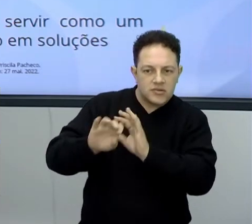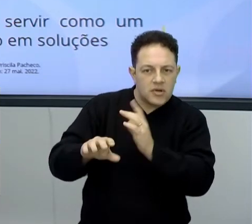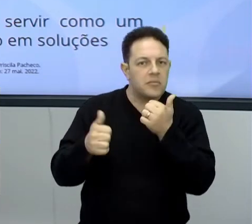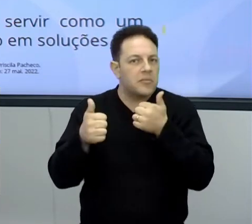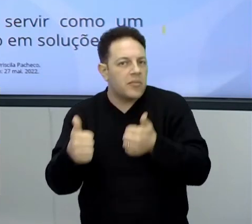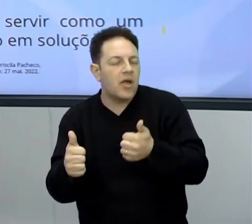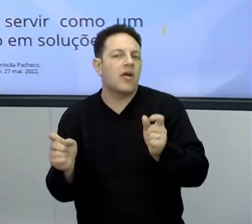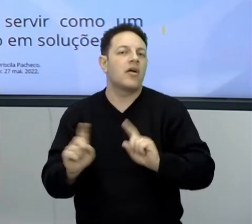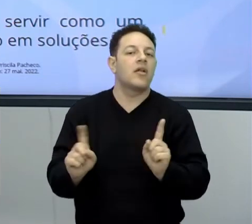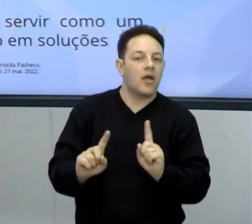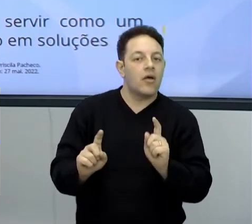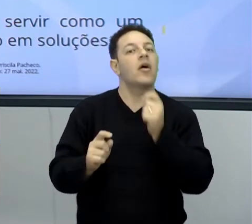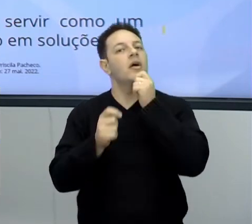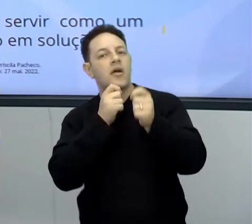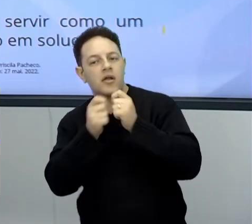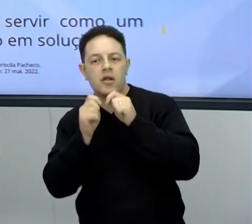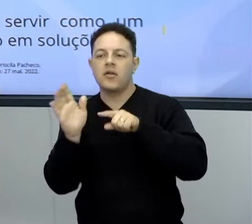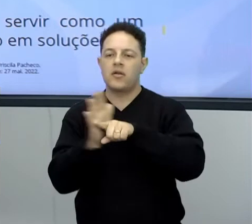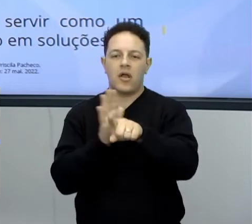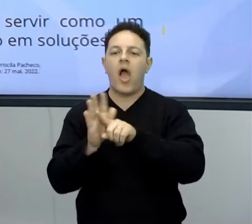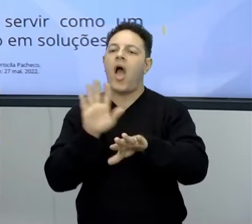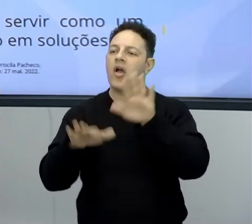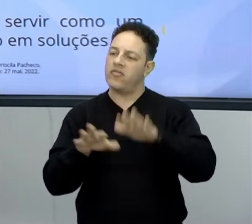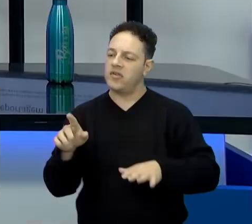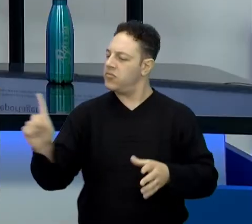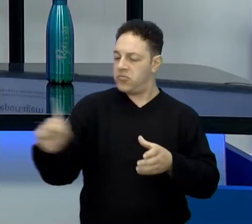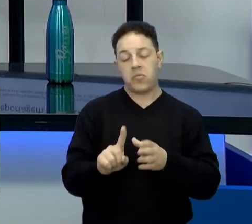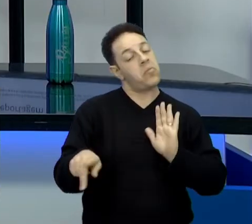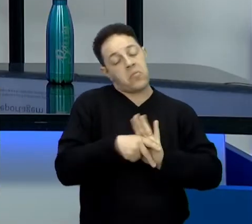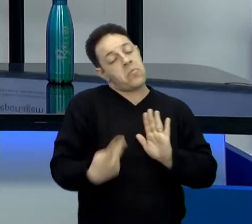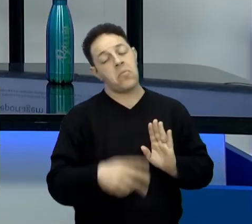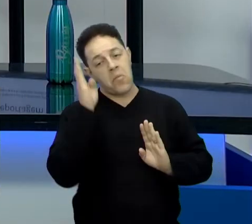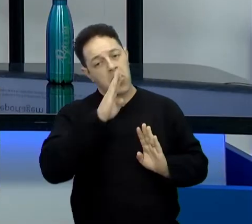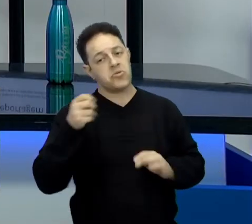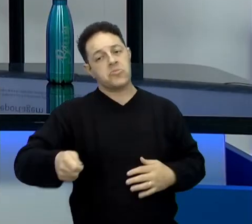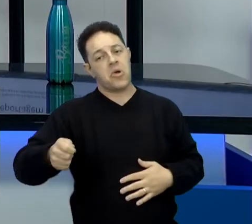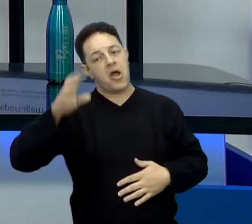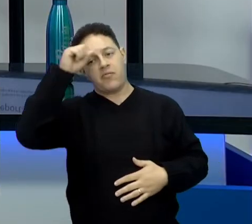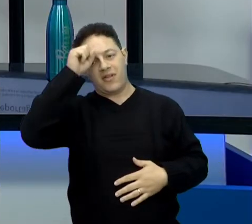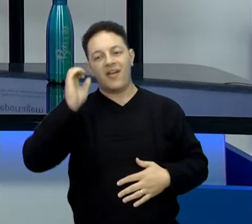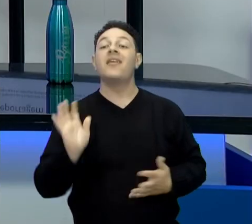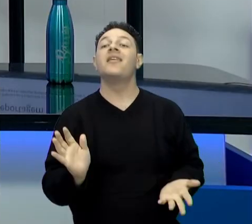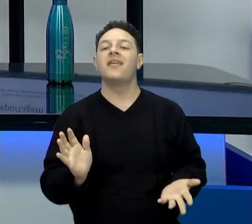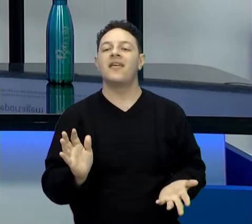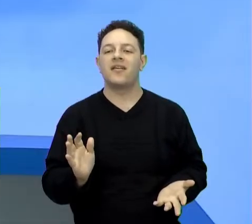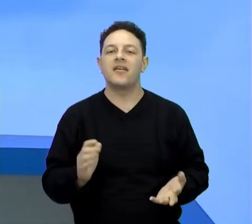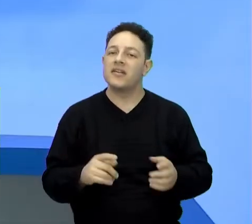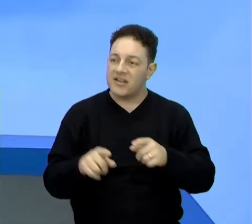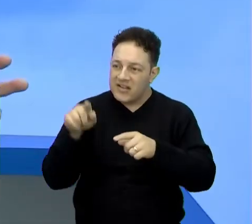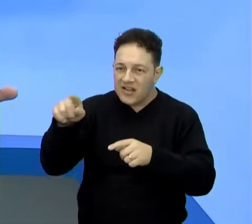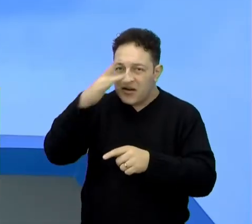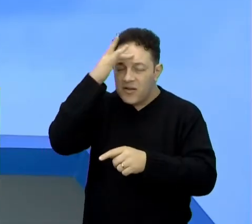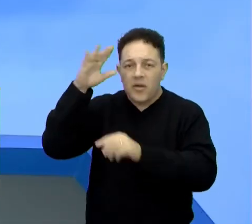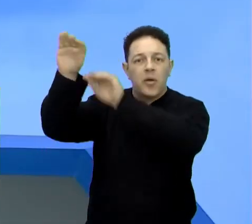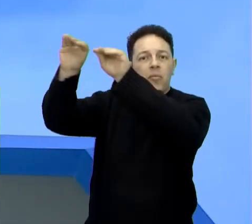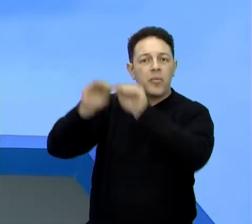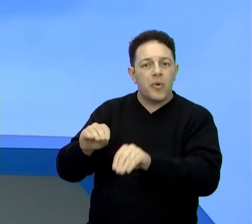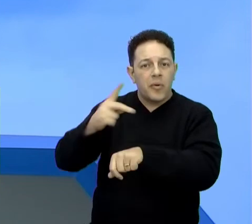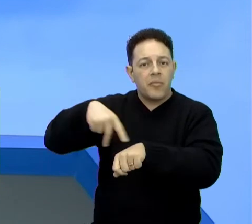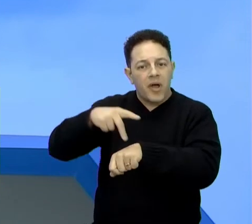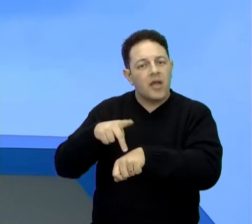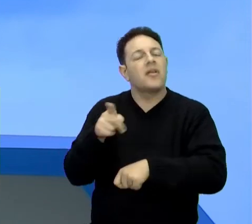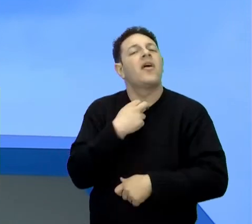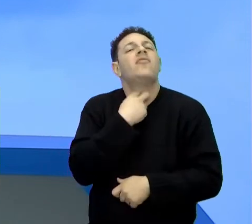alunos ou não? Não, agora você está aqui, você tem que aprender. É verdade, a voz das pessoas que chegam de outros lugares, né,